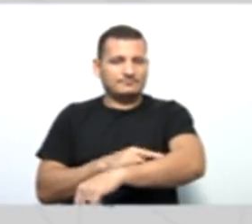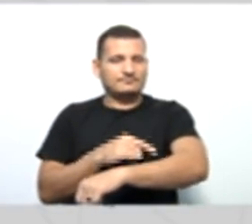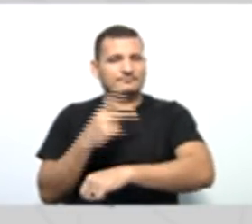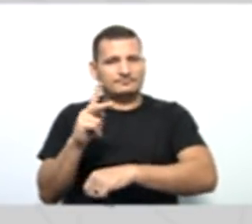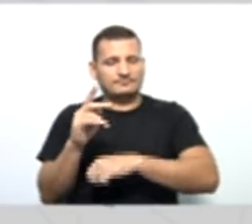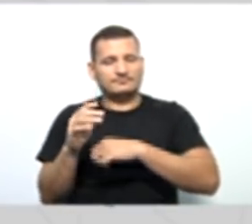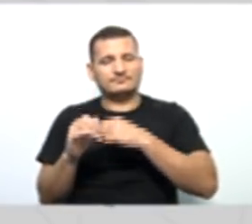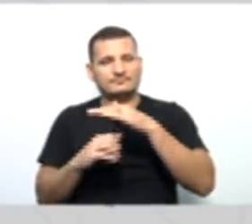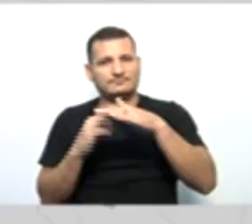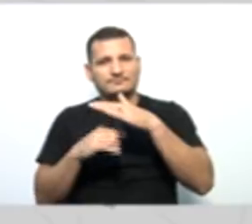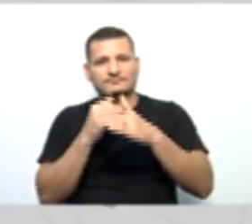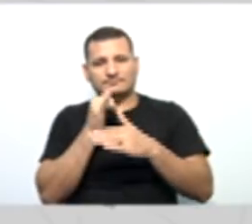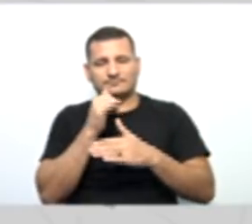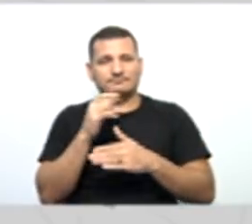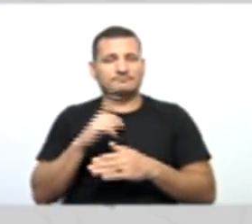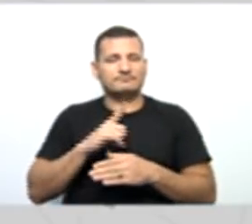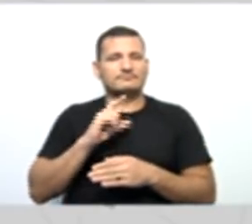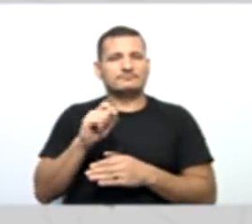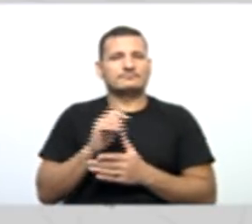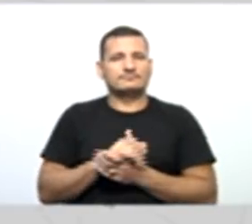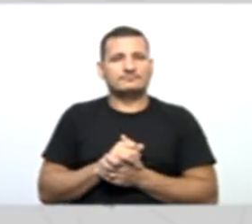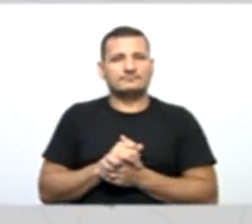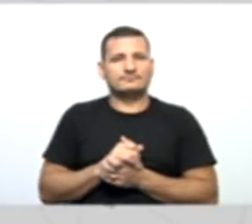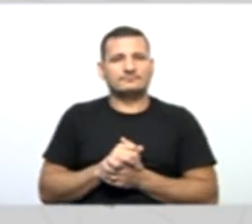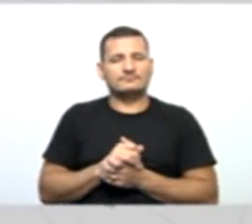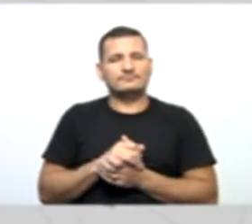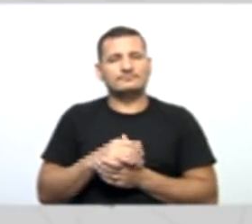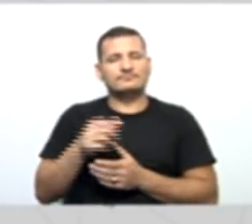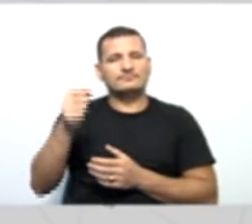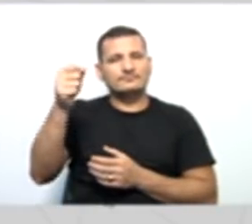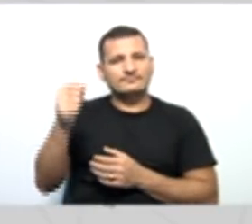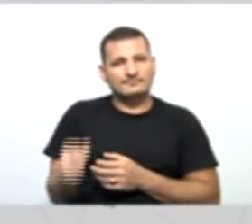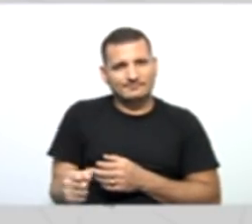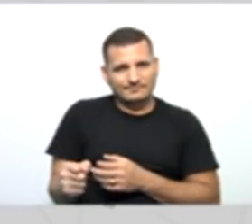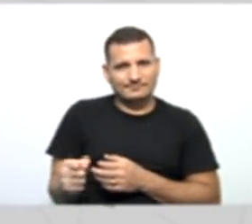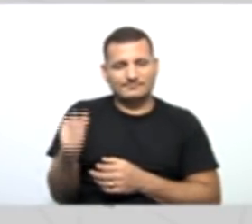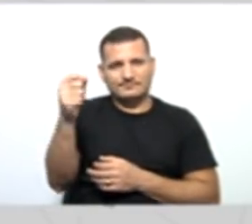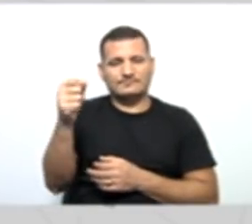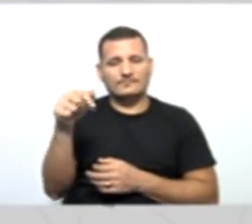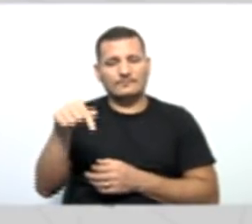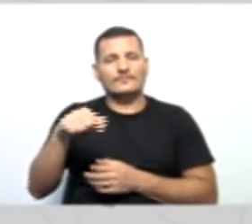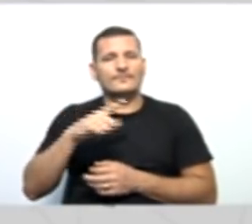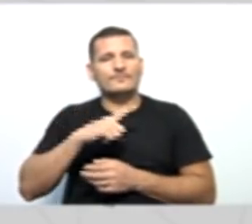sua empresa, por exemplo, pode ter uma descarga, que é uma descarga inteligente. Ela tem dois tipos